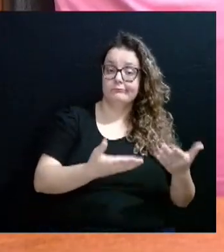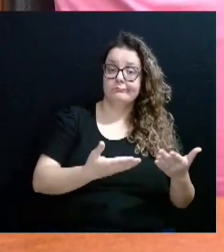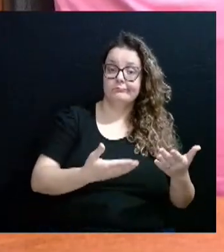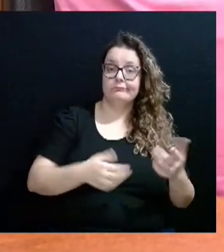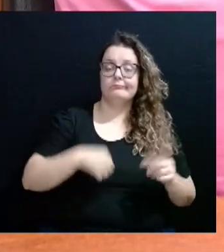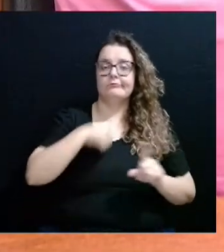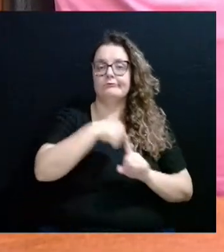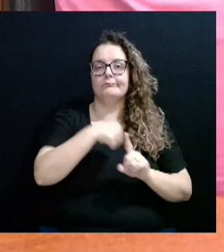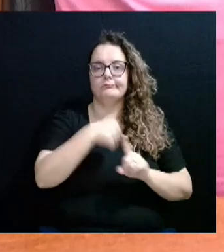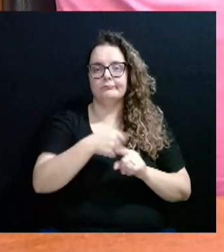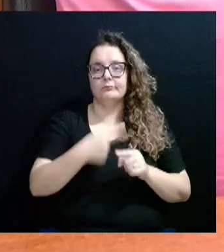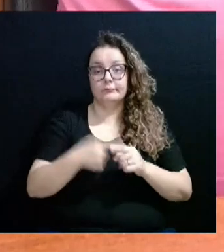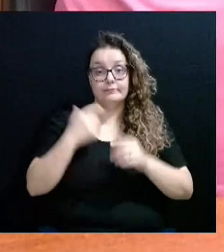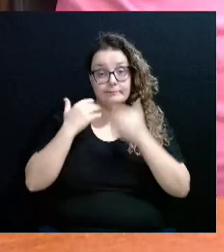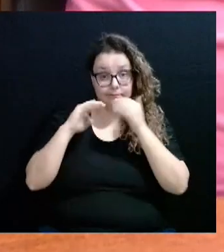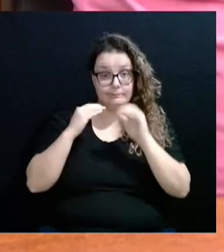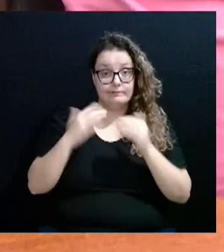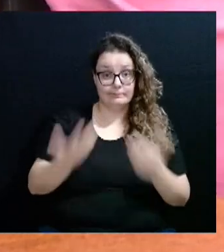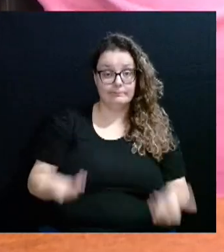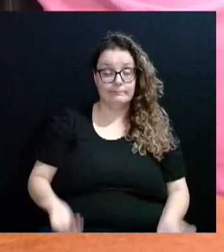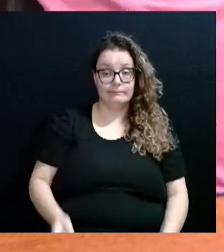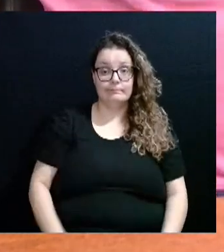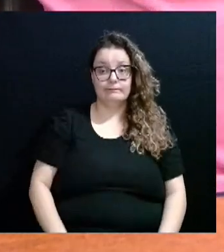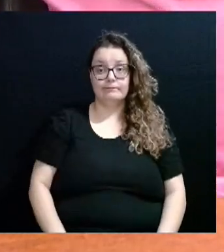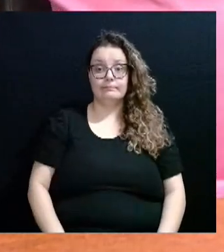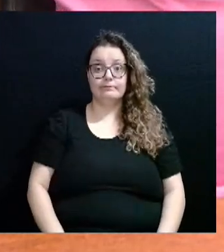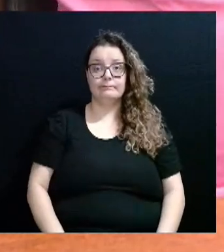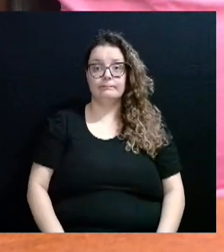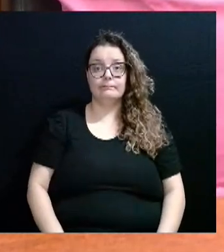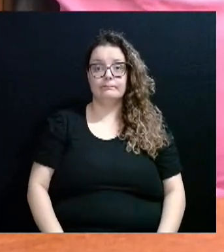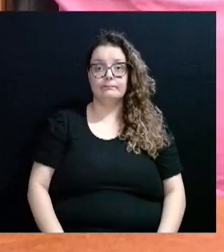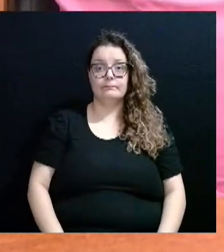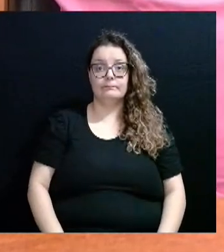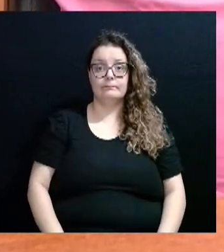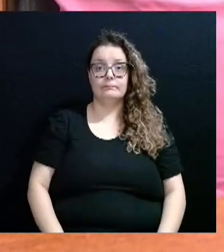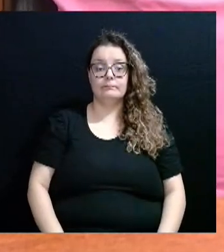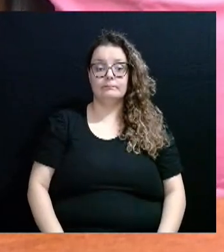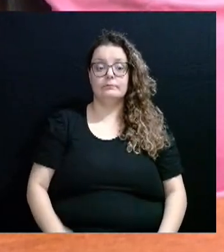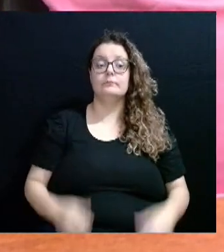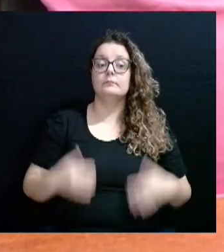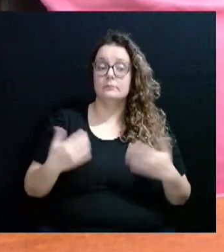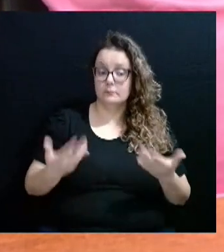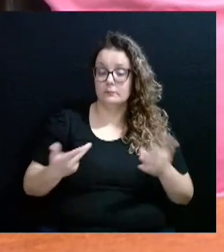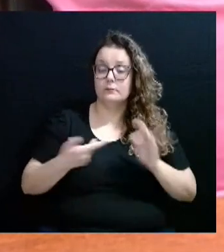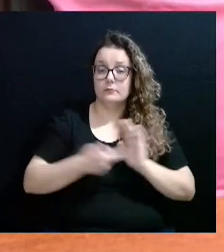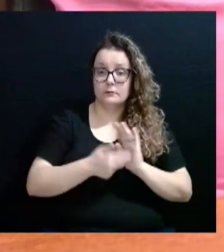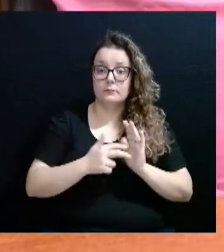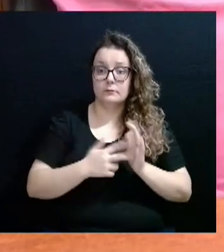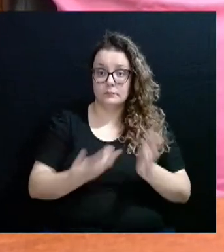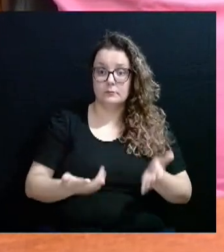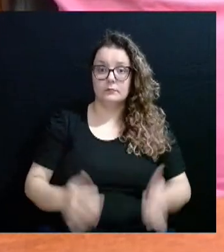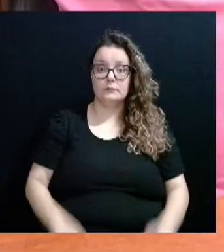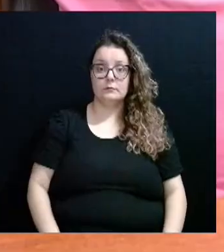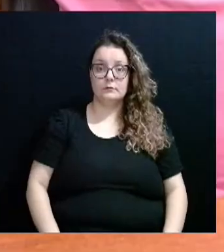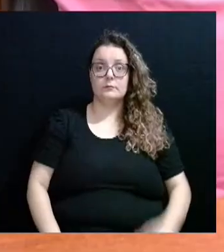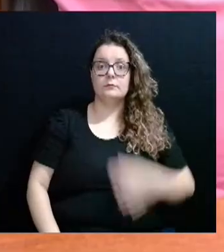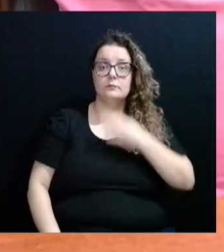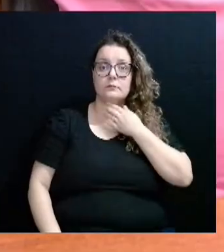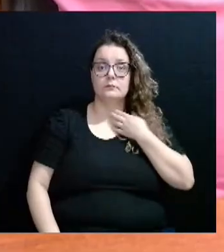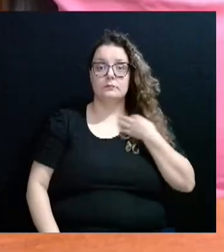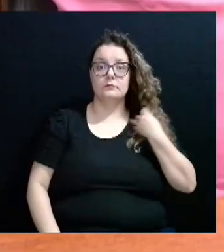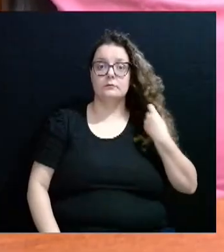Né? Então, nesse sentido, a formação dessa frente